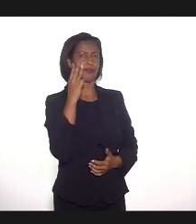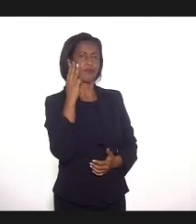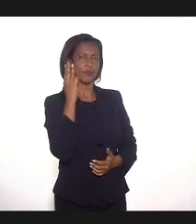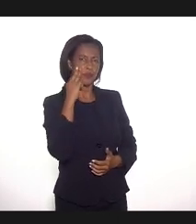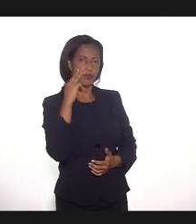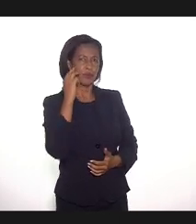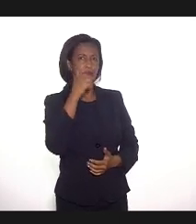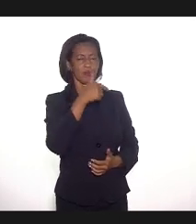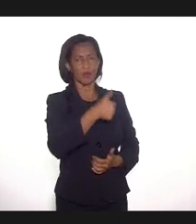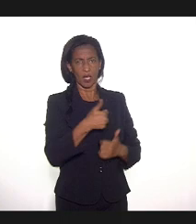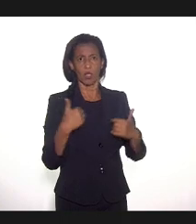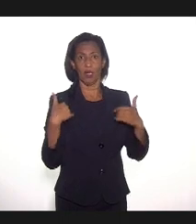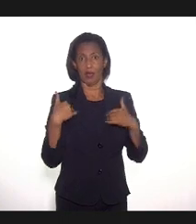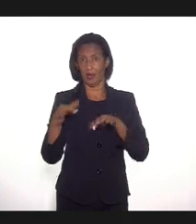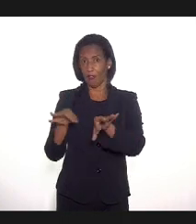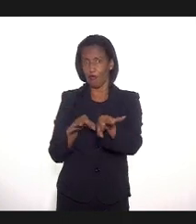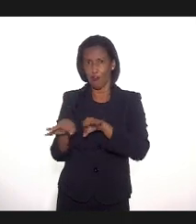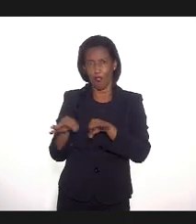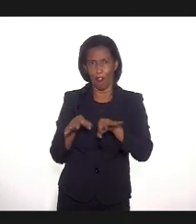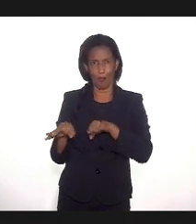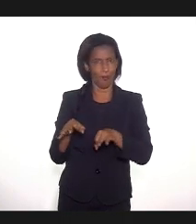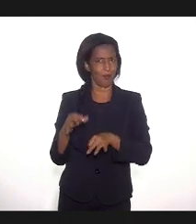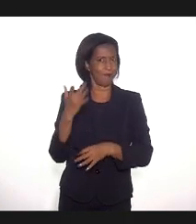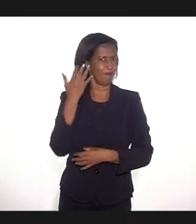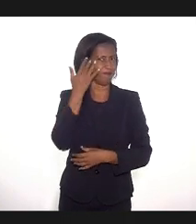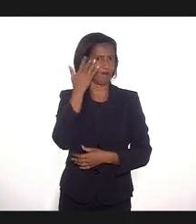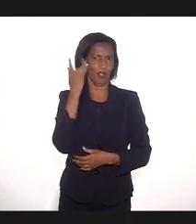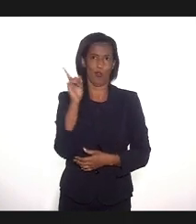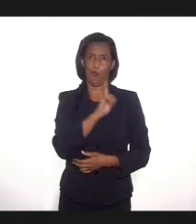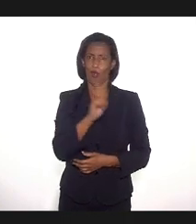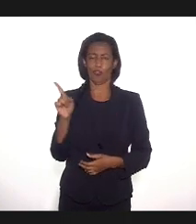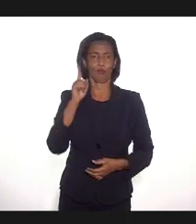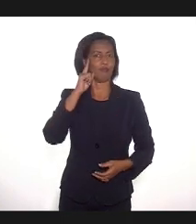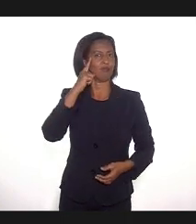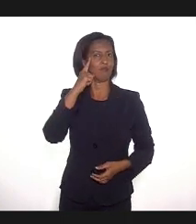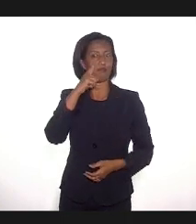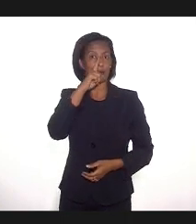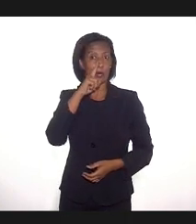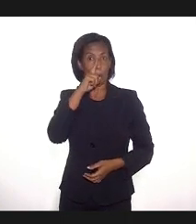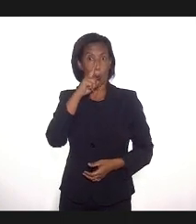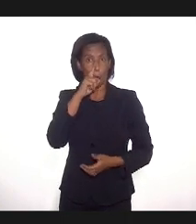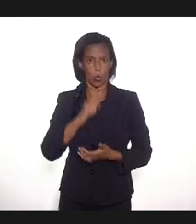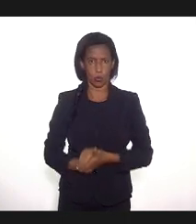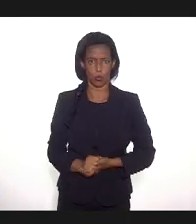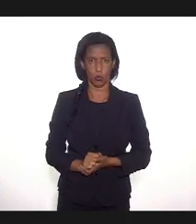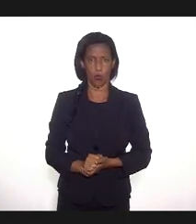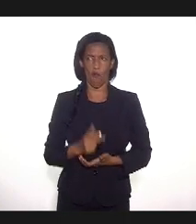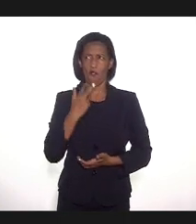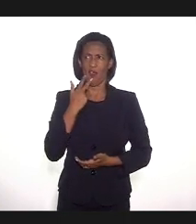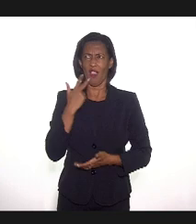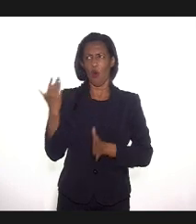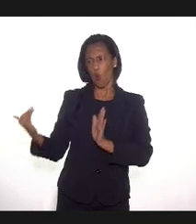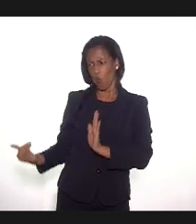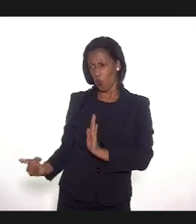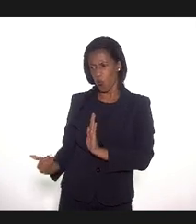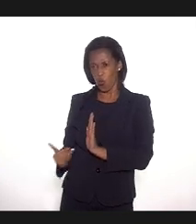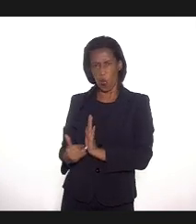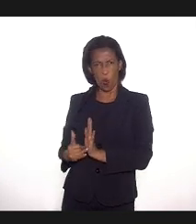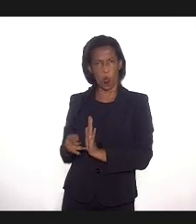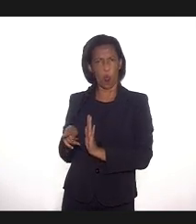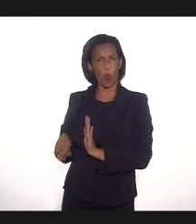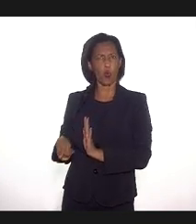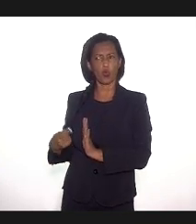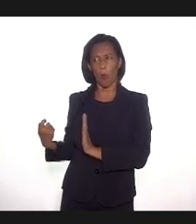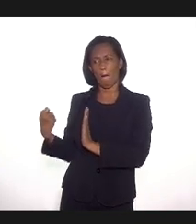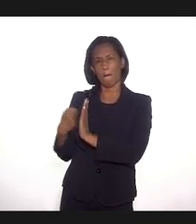mérito. Na forma, eu acho um precedente perigosíssimo a gente dizer, olha, o que entrou por último, como tem uma pressão externa,